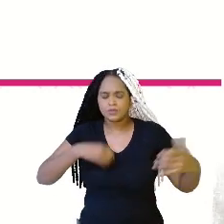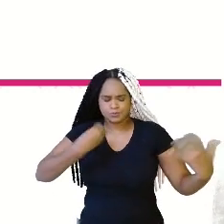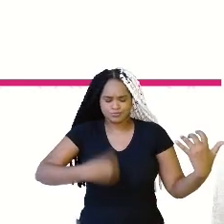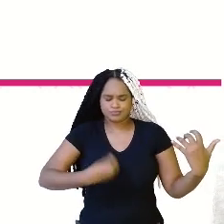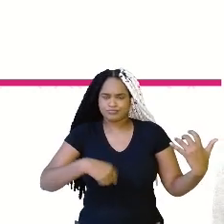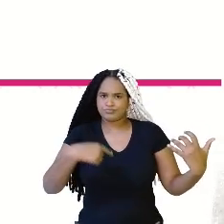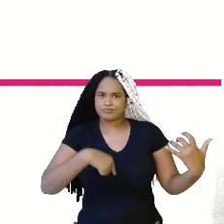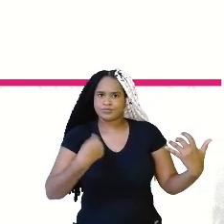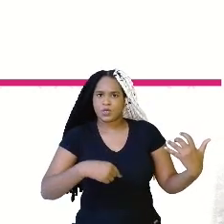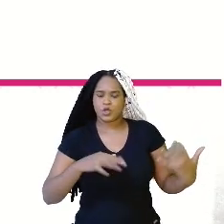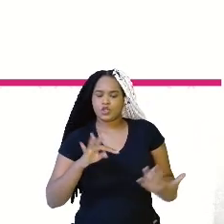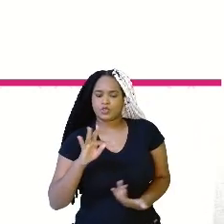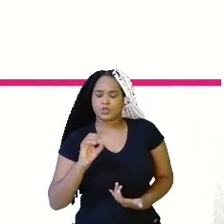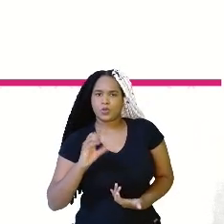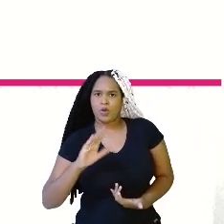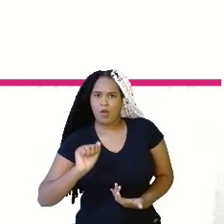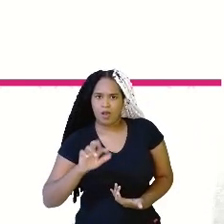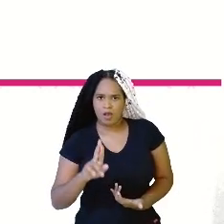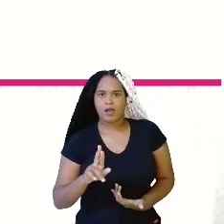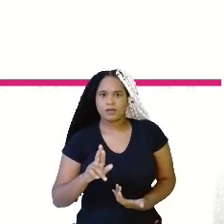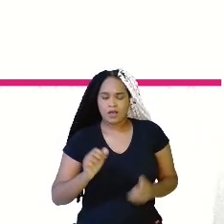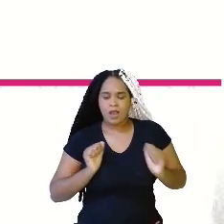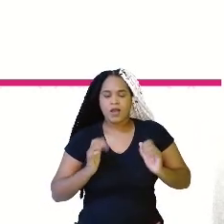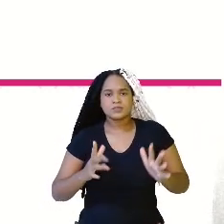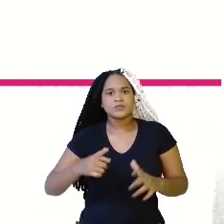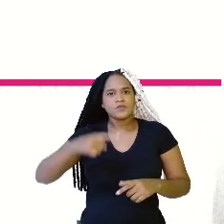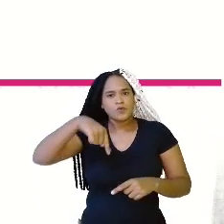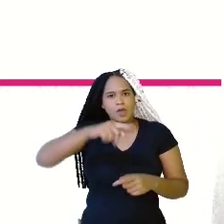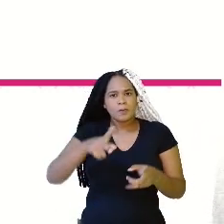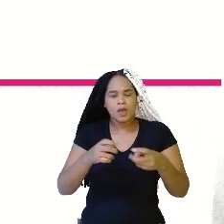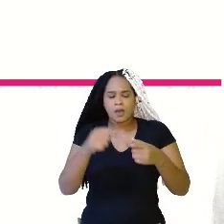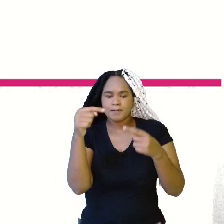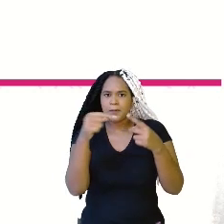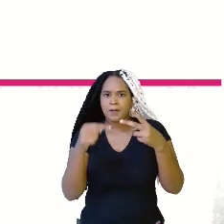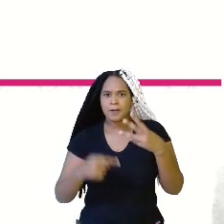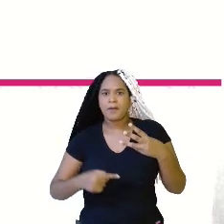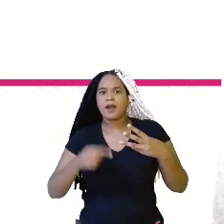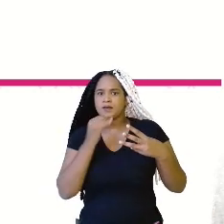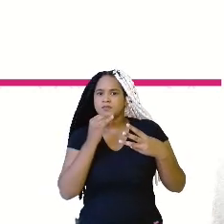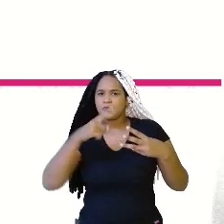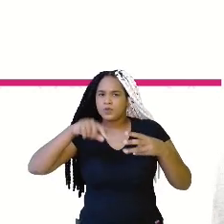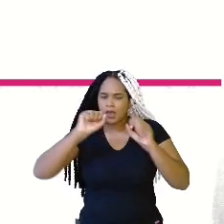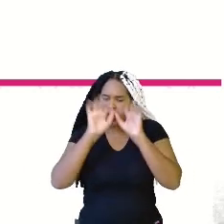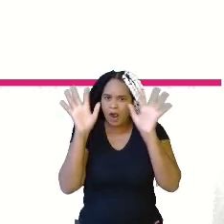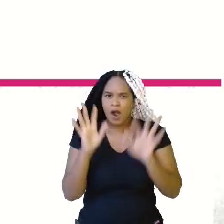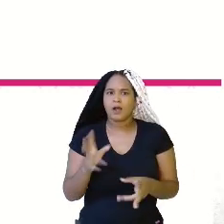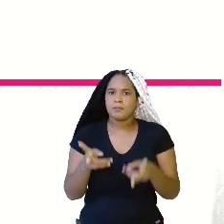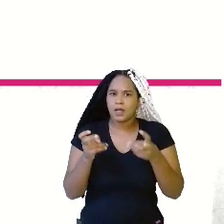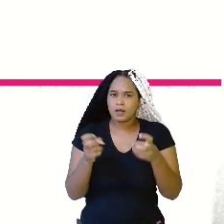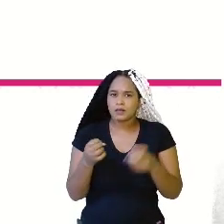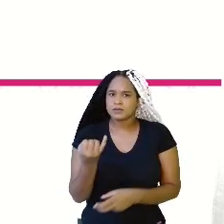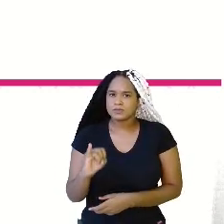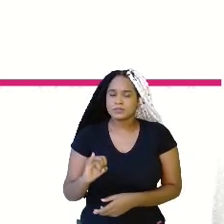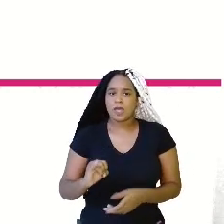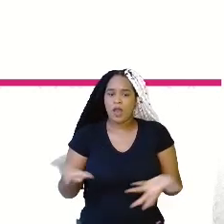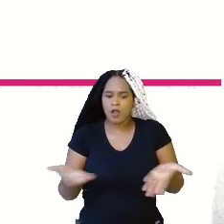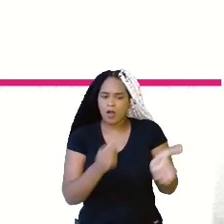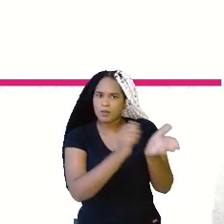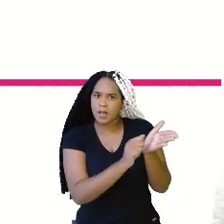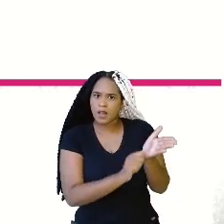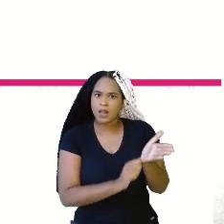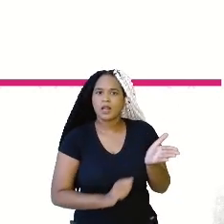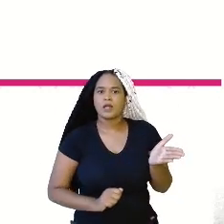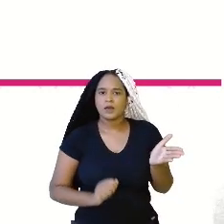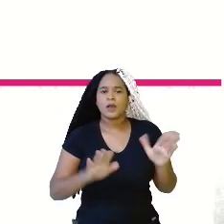como ação, nesses 3 exemplos, eu creio que você pode perceber com mais clareza. Se você está agora escrevendo no seu